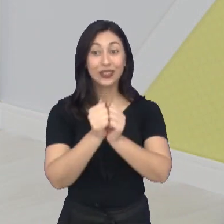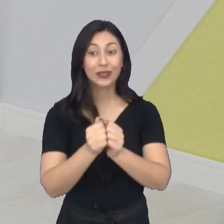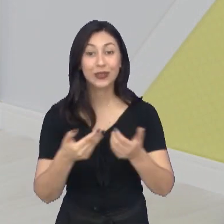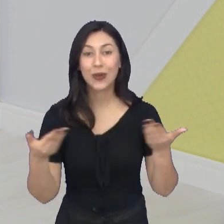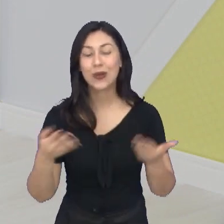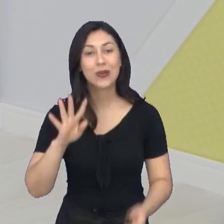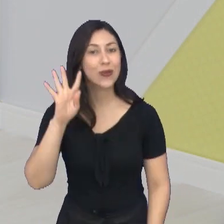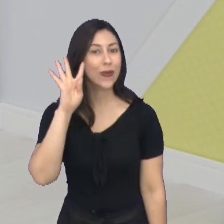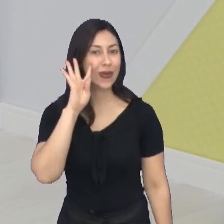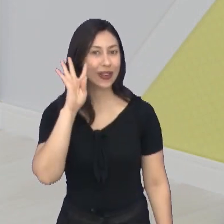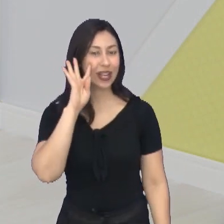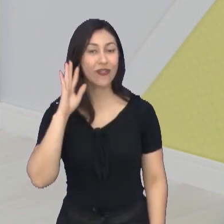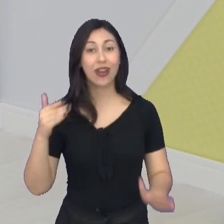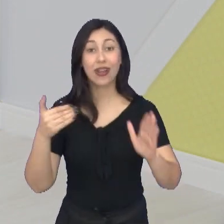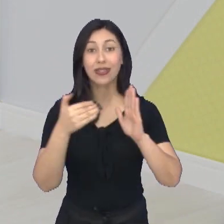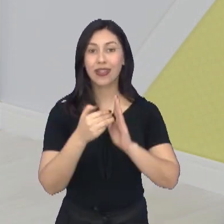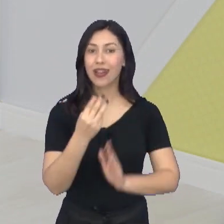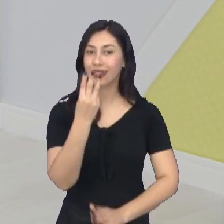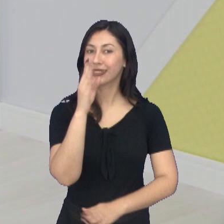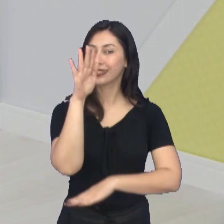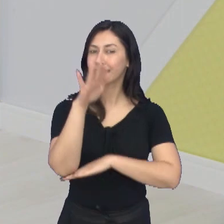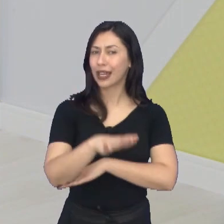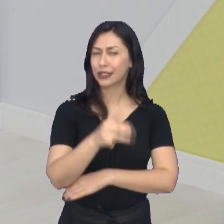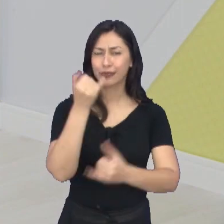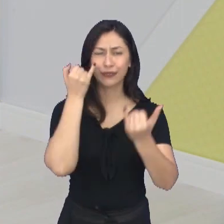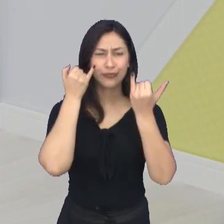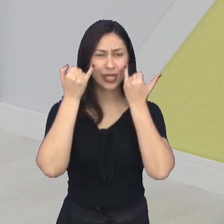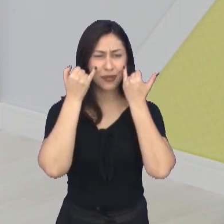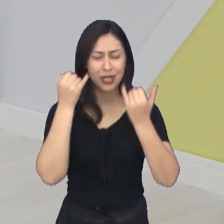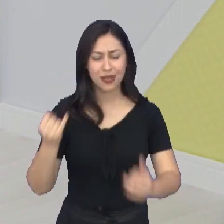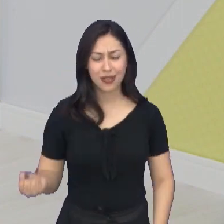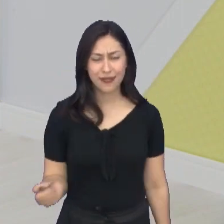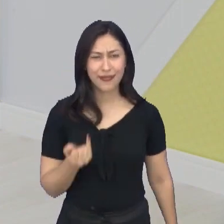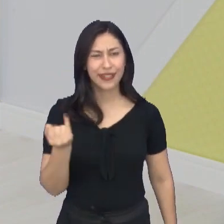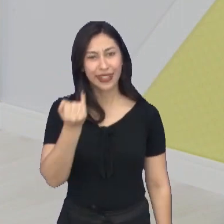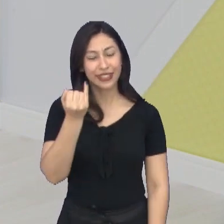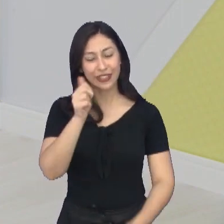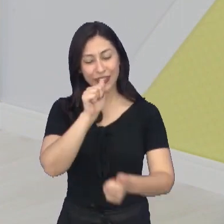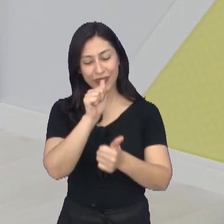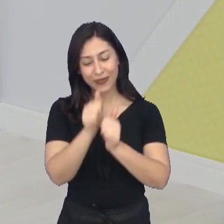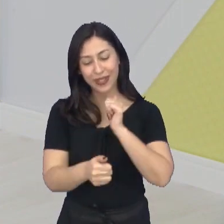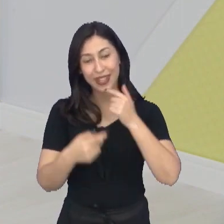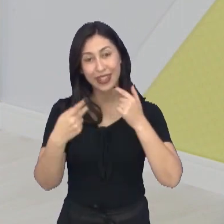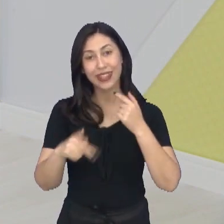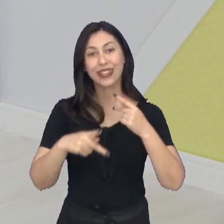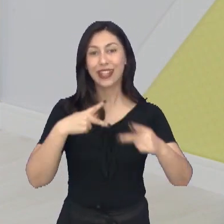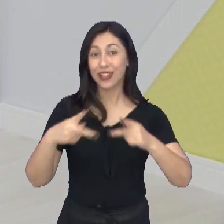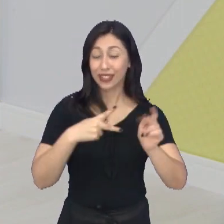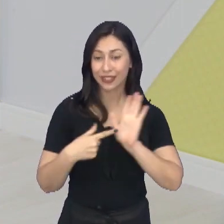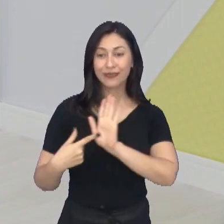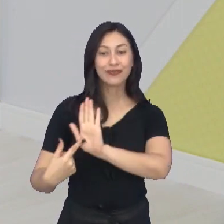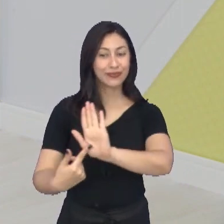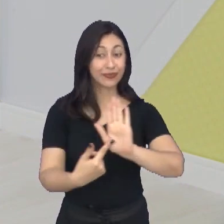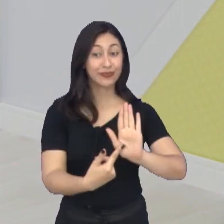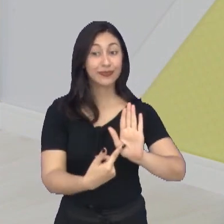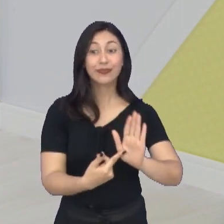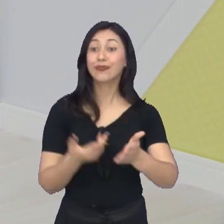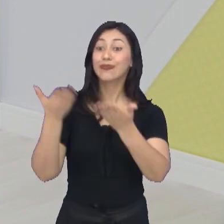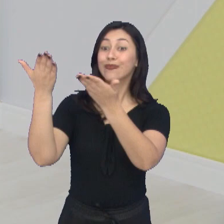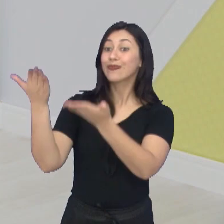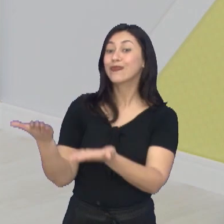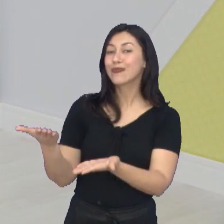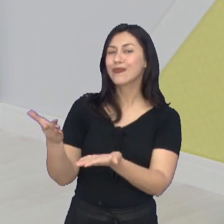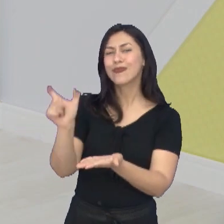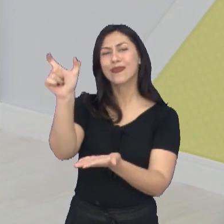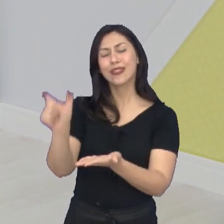nesta quarta-feira até as 3 da tarde, trazendo as principais informações do esporte aqui da nossa cidade. Aqui comigo